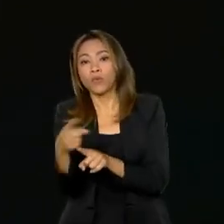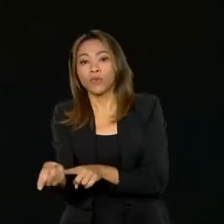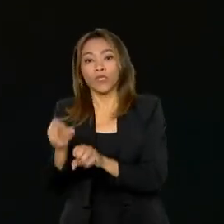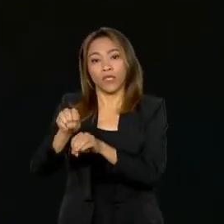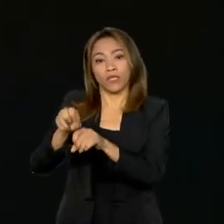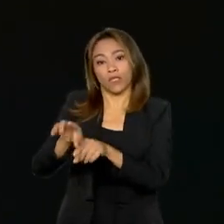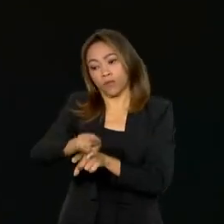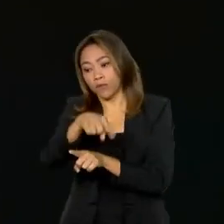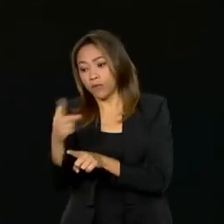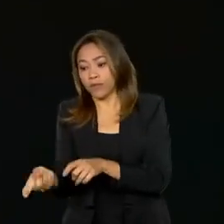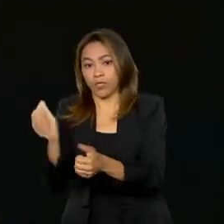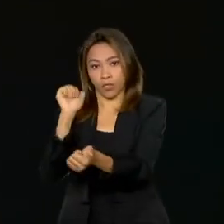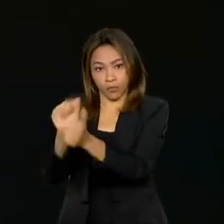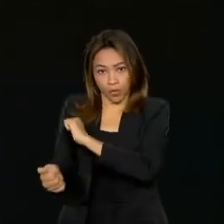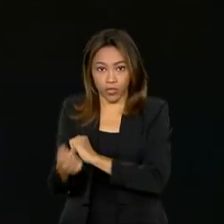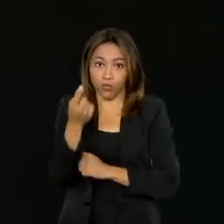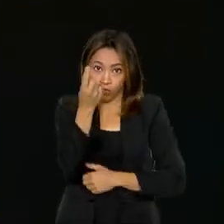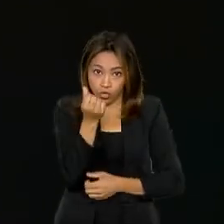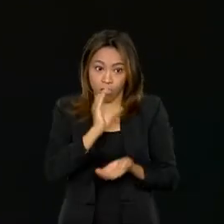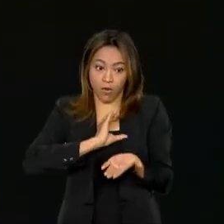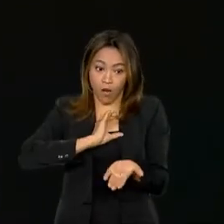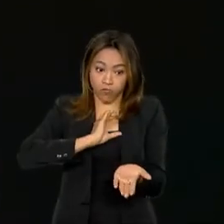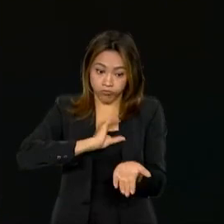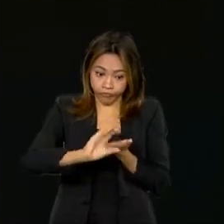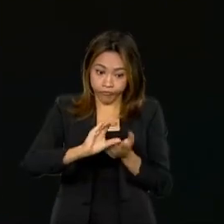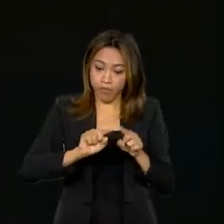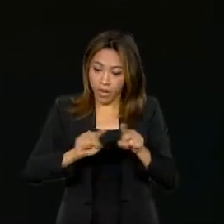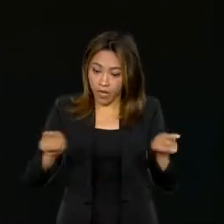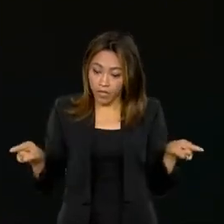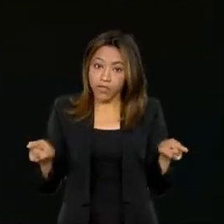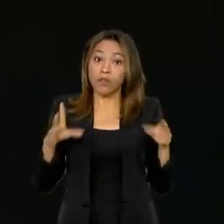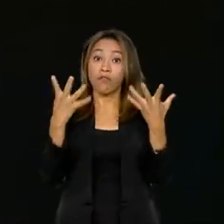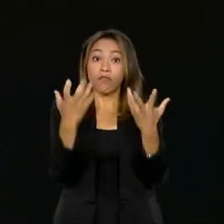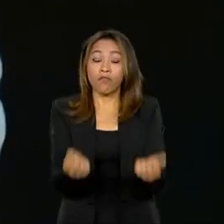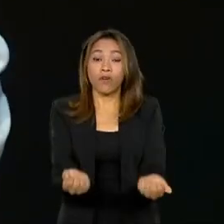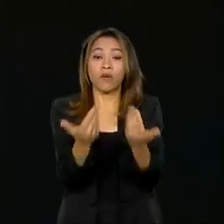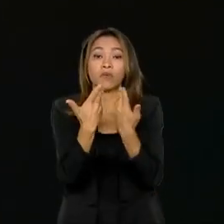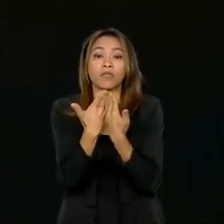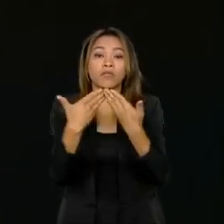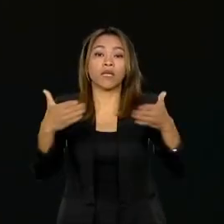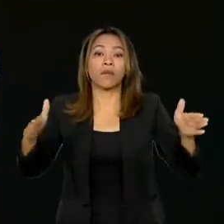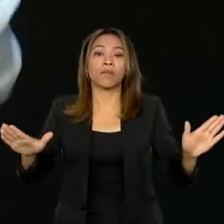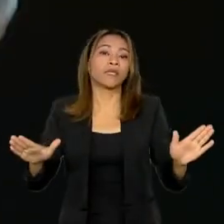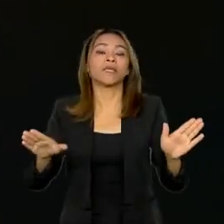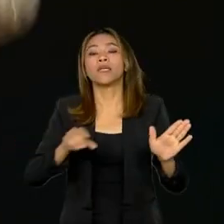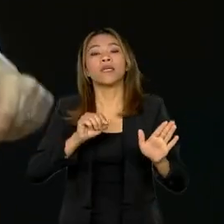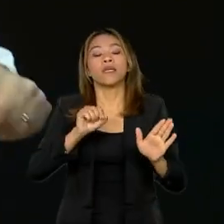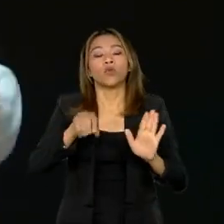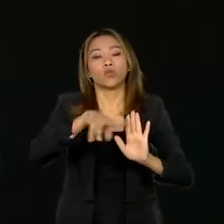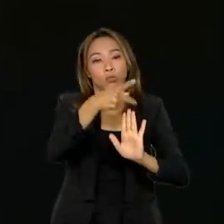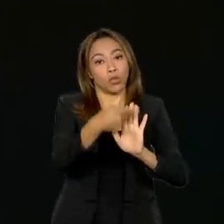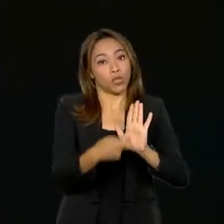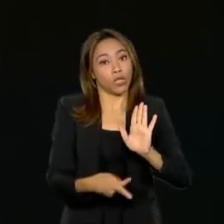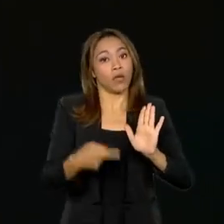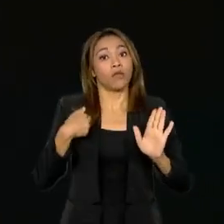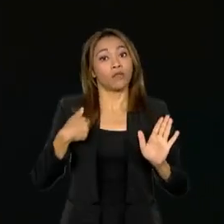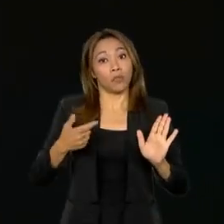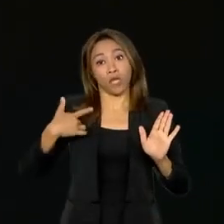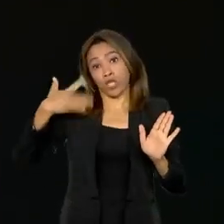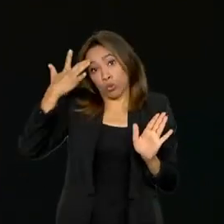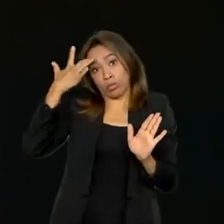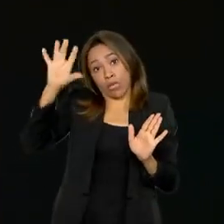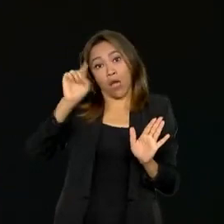esporte. Então, nós abriremos uma primeira seleção desses projetos, que não dava lá de Brasília a gente definir qual é a melhor obra